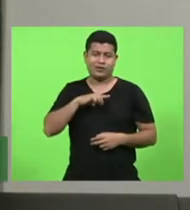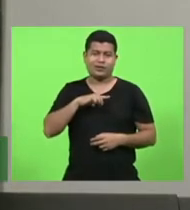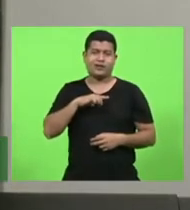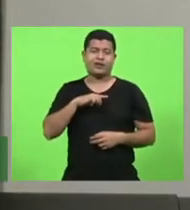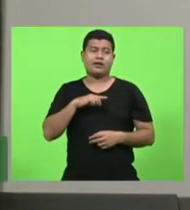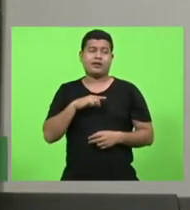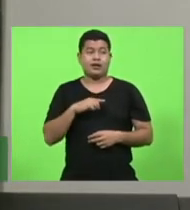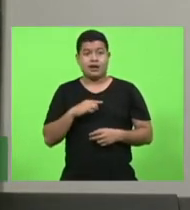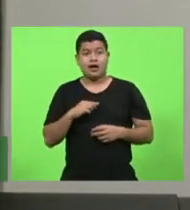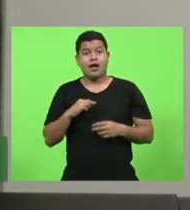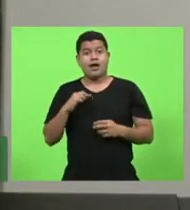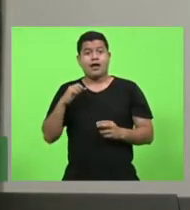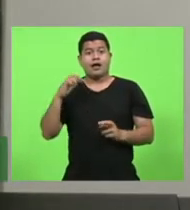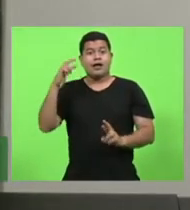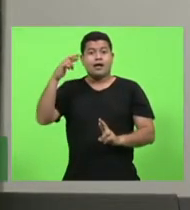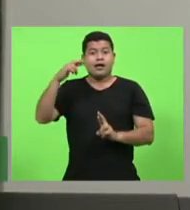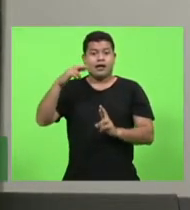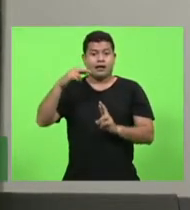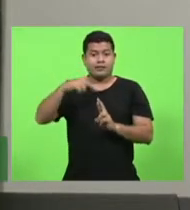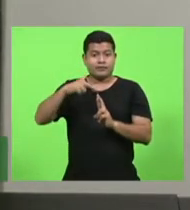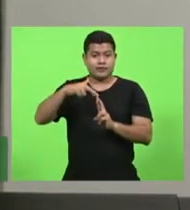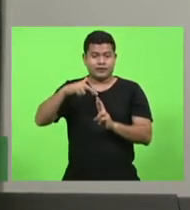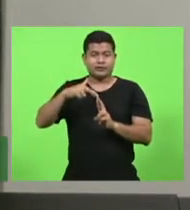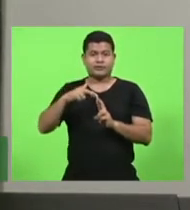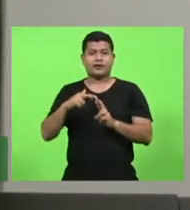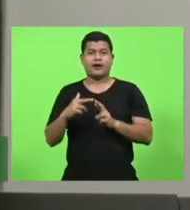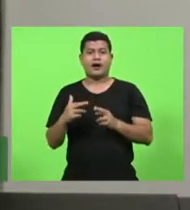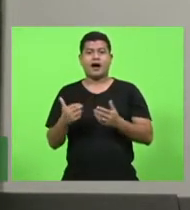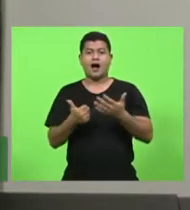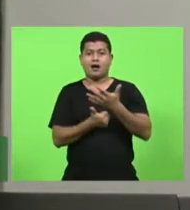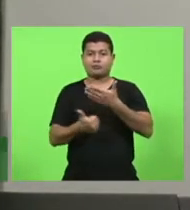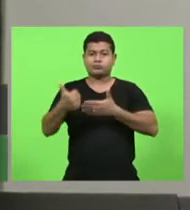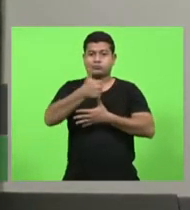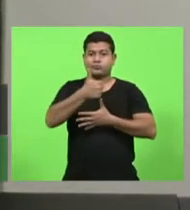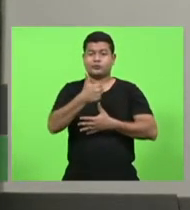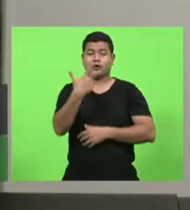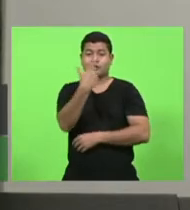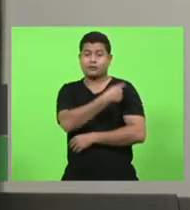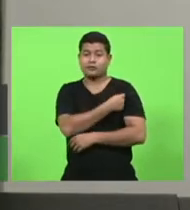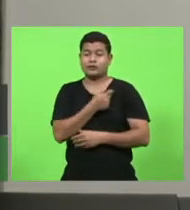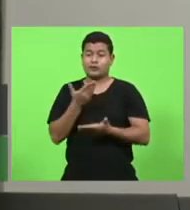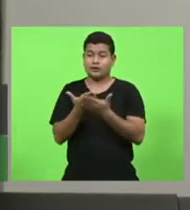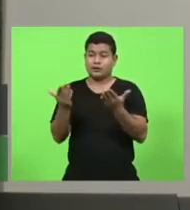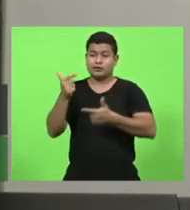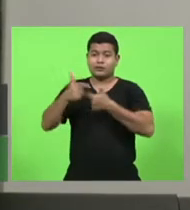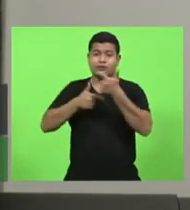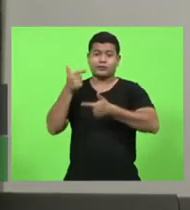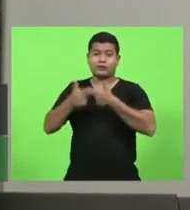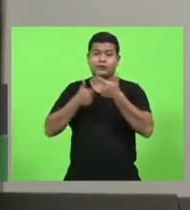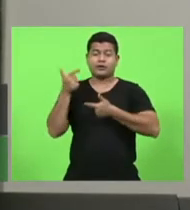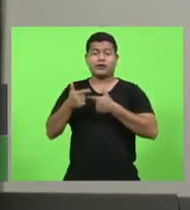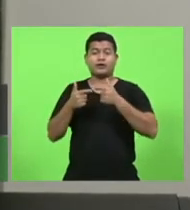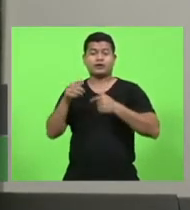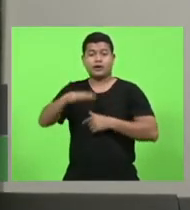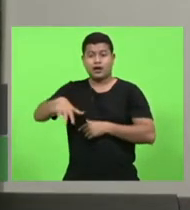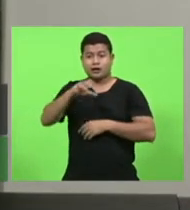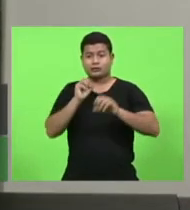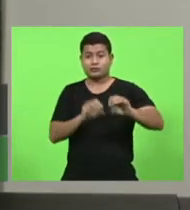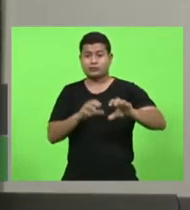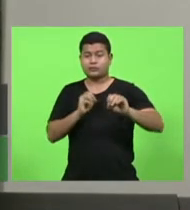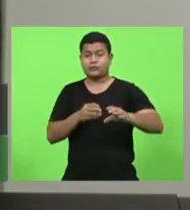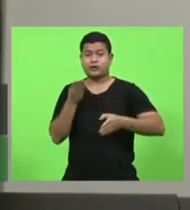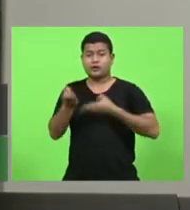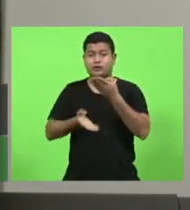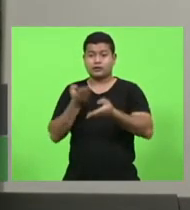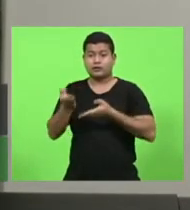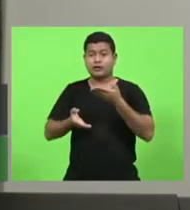a respeito da vacinação prioritária aos trabalhadores de educação que atendem a educação